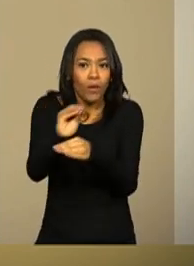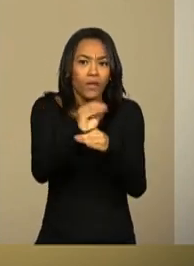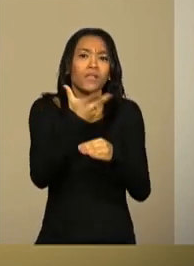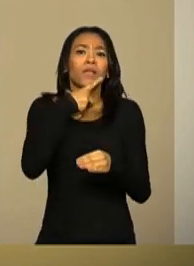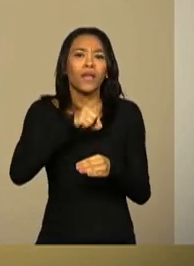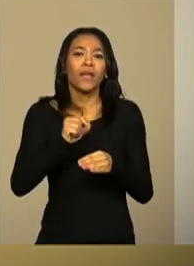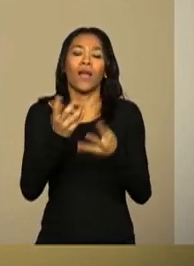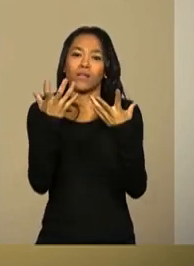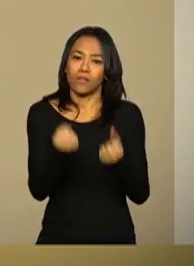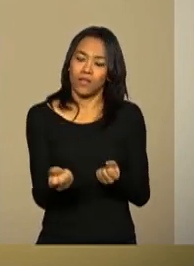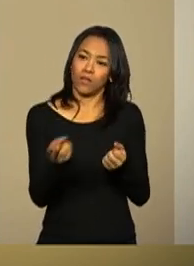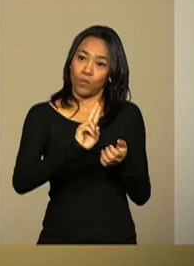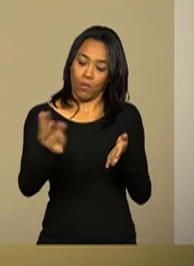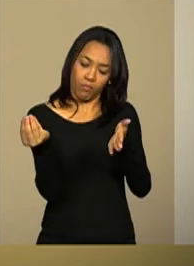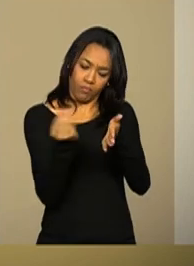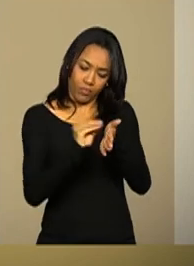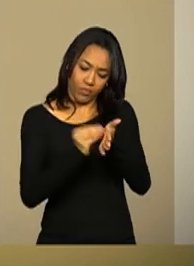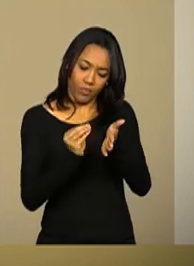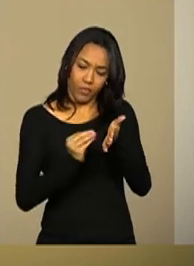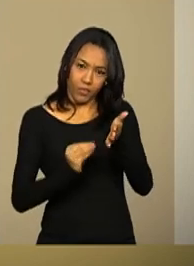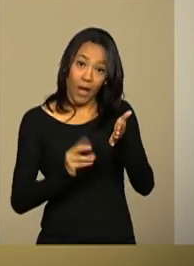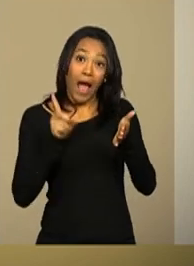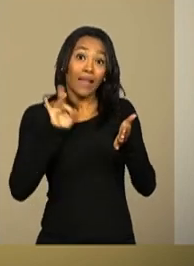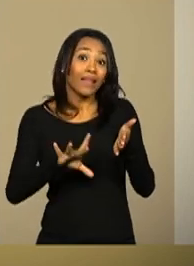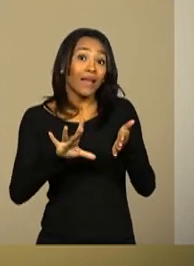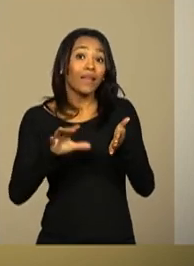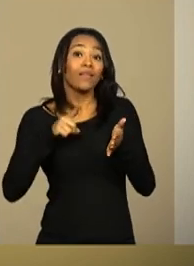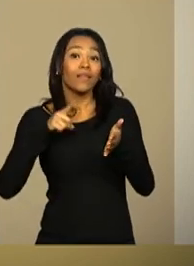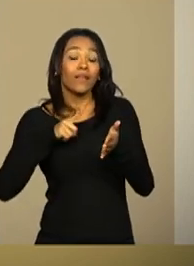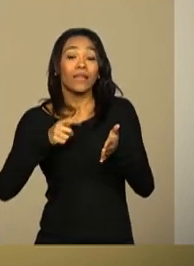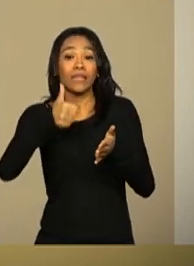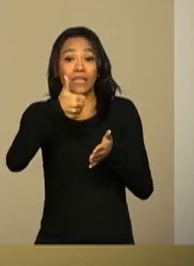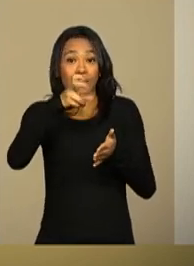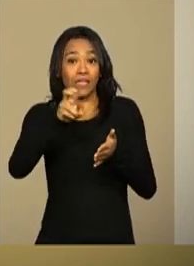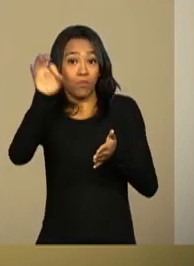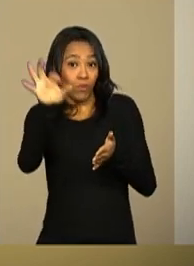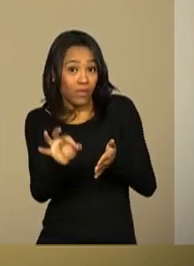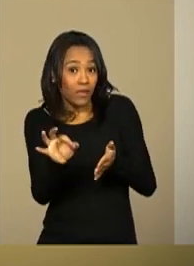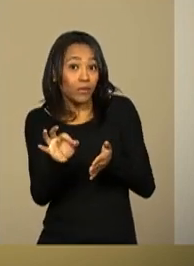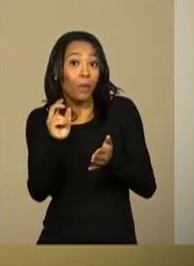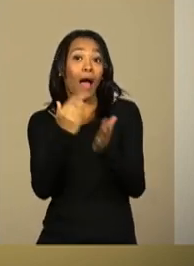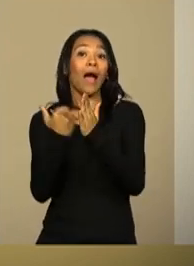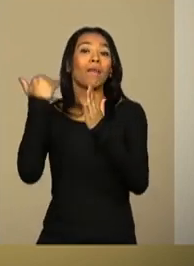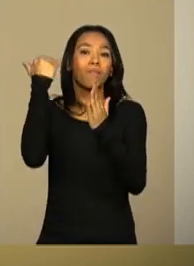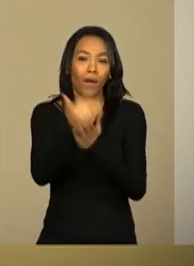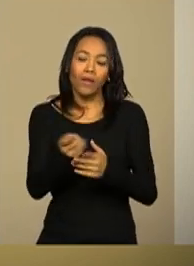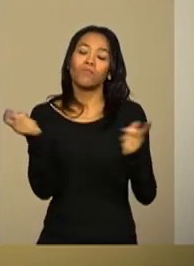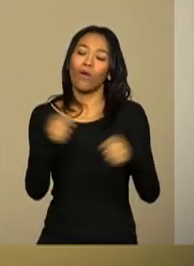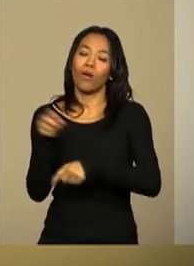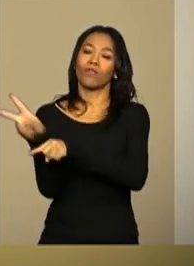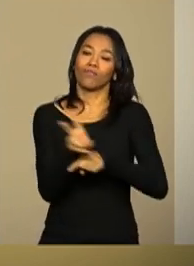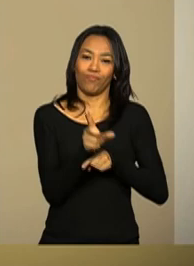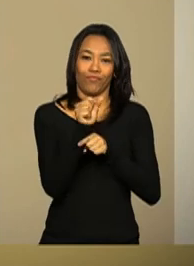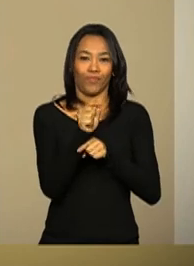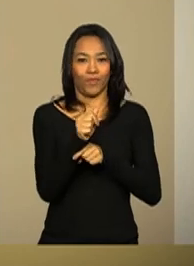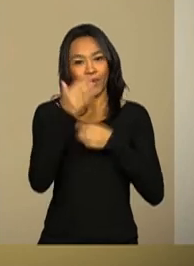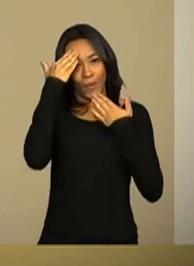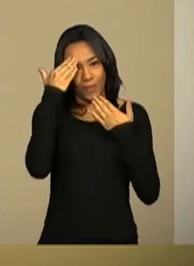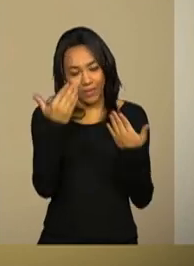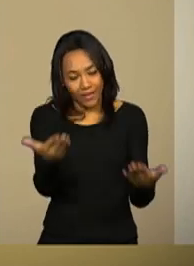faz o registro no car pode tomar até quinze por cento a mais de crédito para o custeio da produção